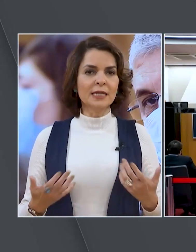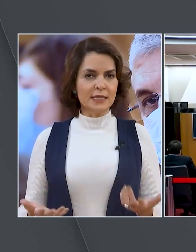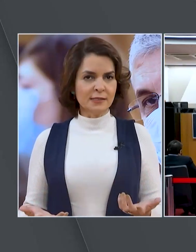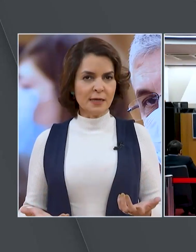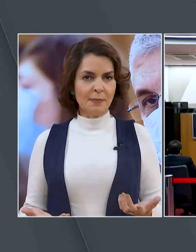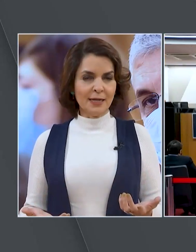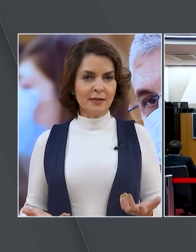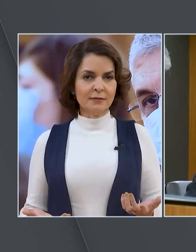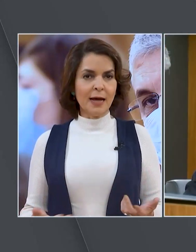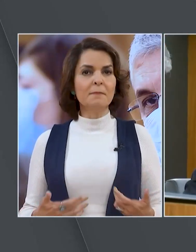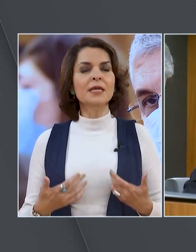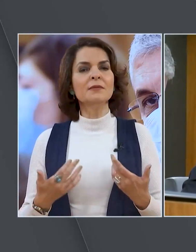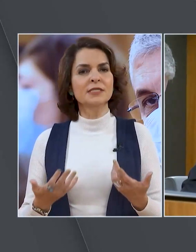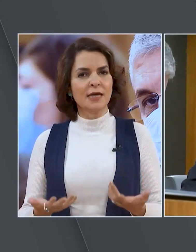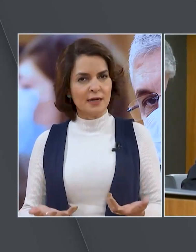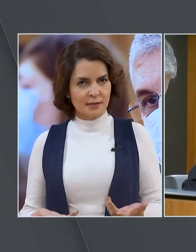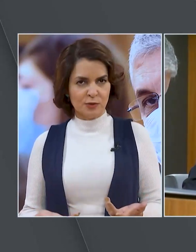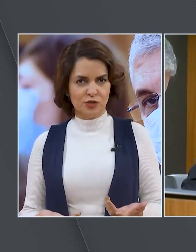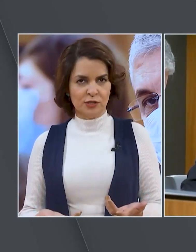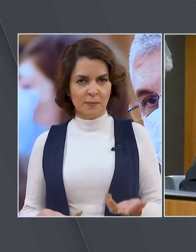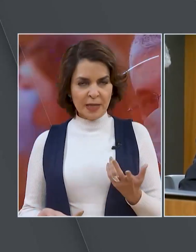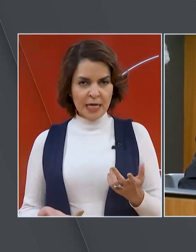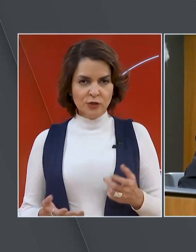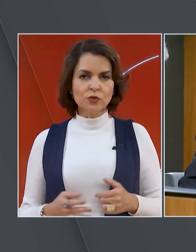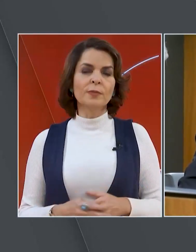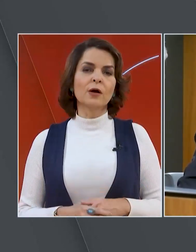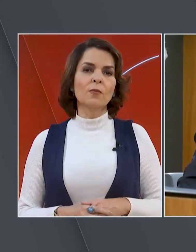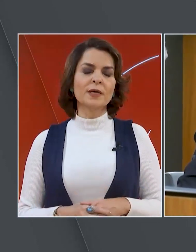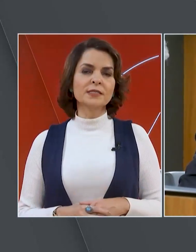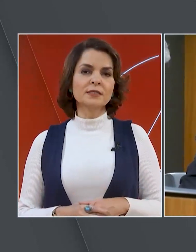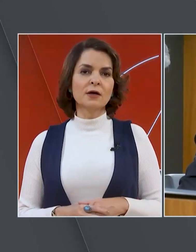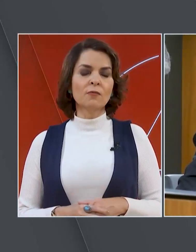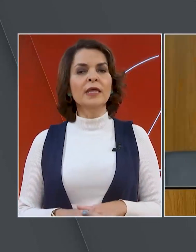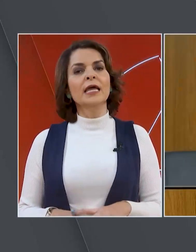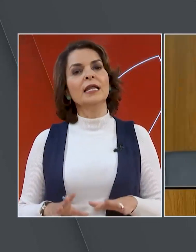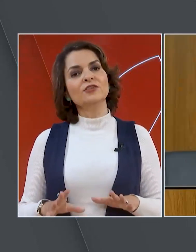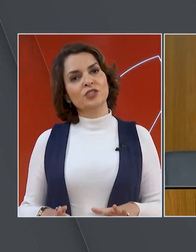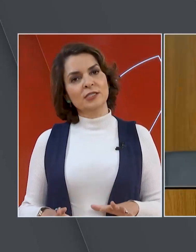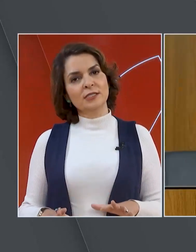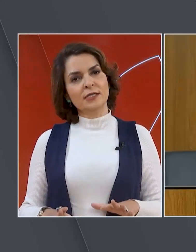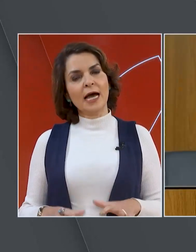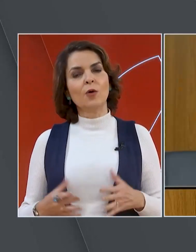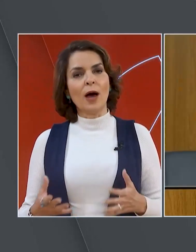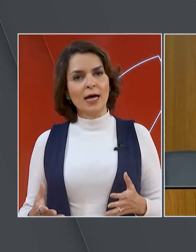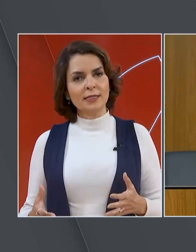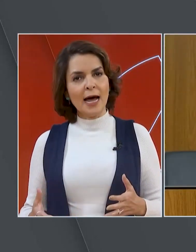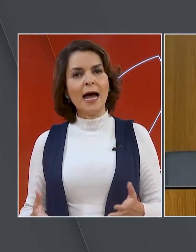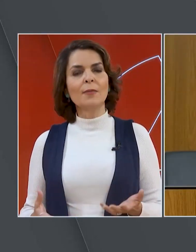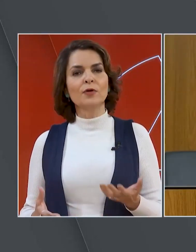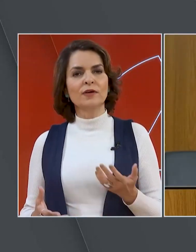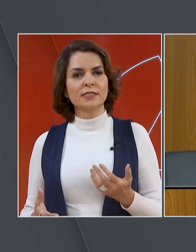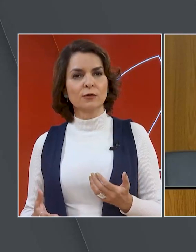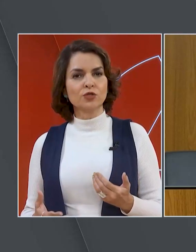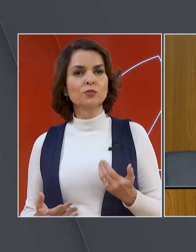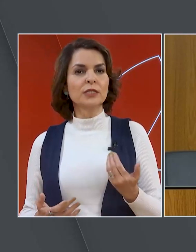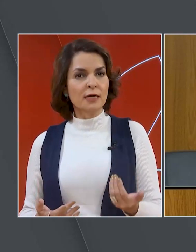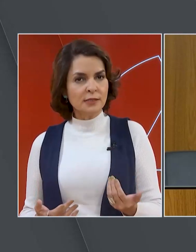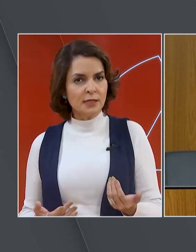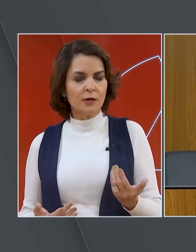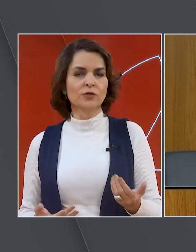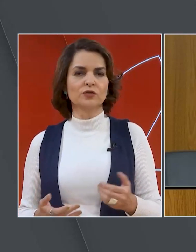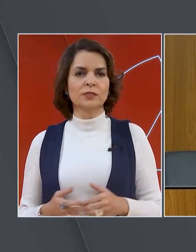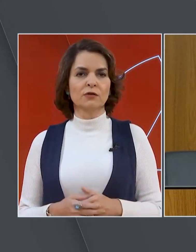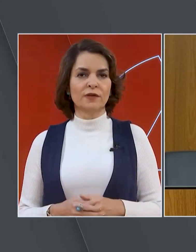se mobiliza para tentar minimizar essa medida. Sobre a compensação, ele disse que aguarda a aprovação de